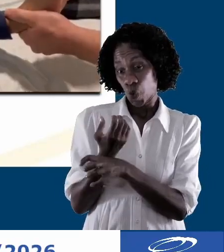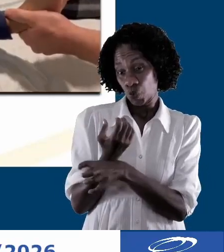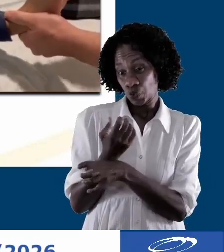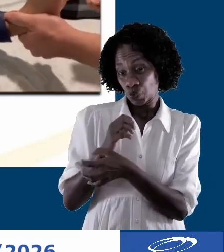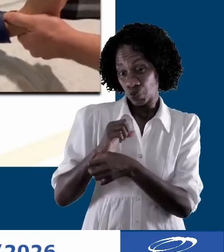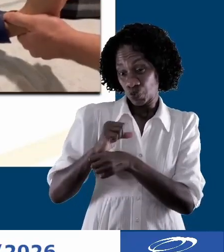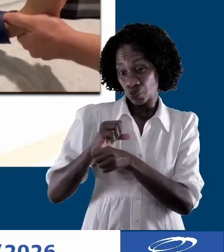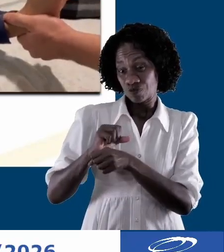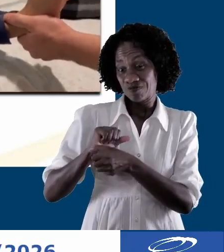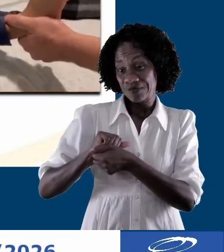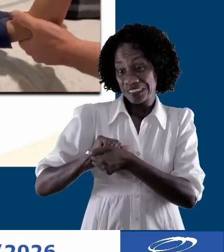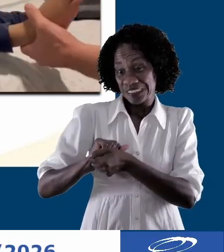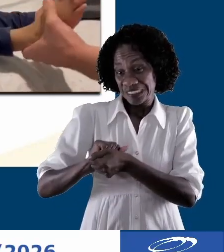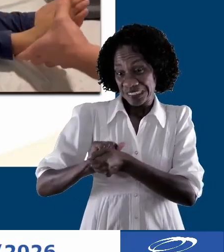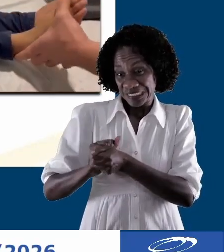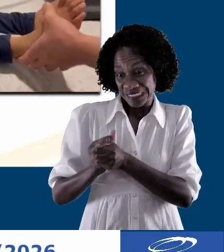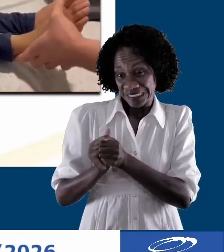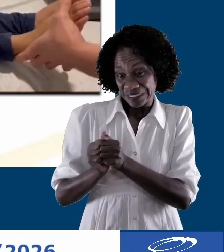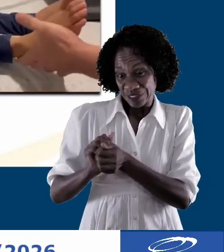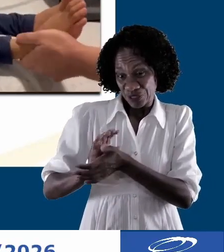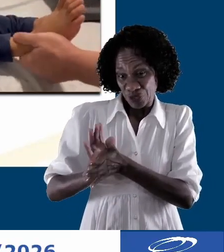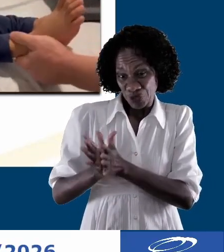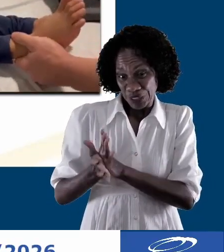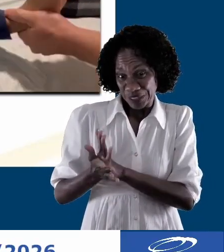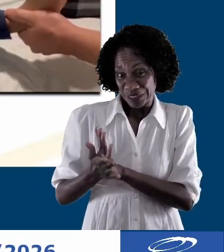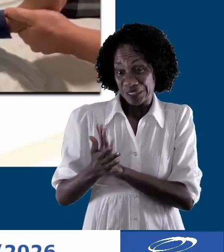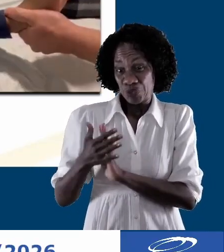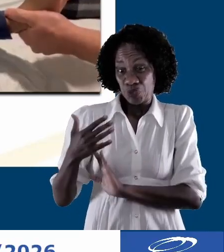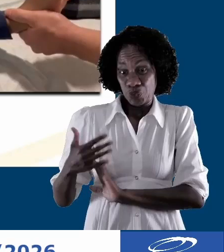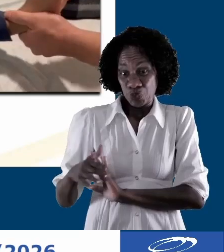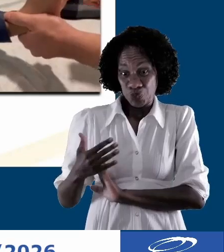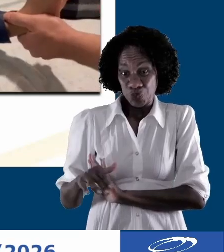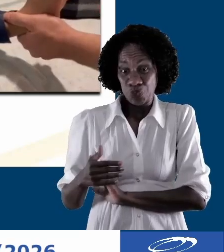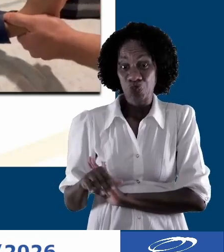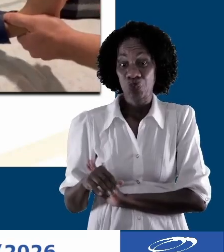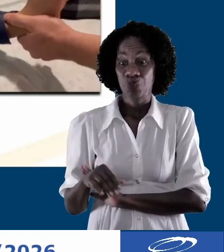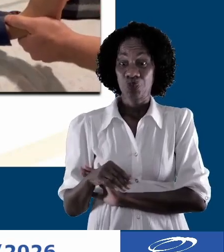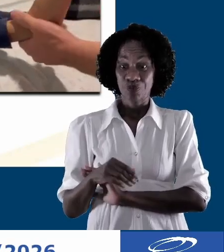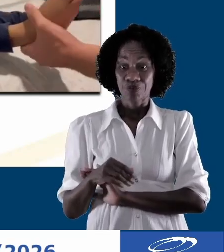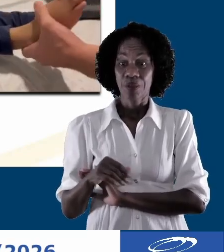presença de sinal de Babinski, de clonos, que reflete o comprometimento medular dessa criança.